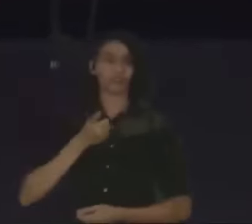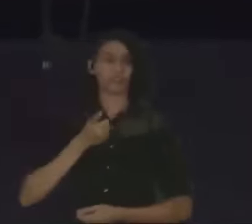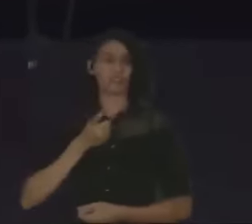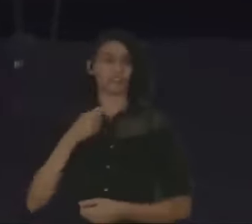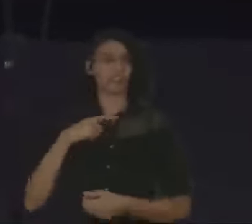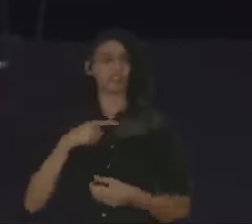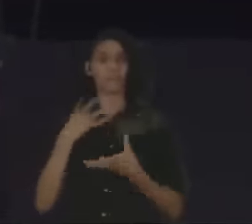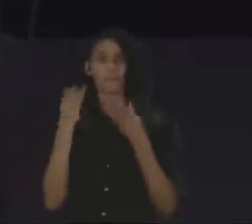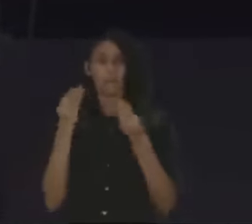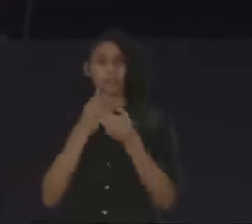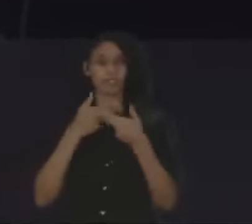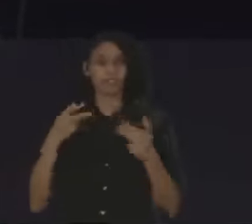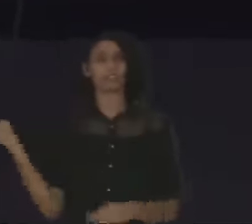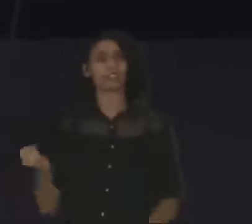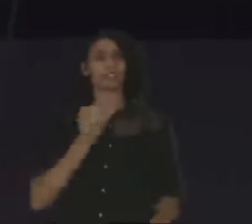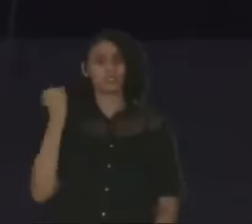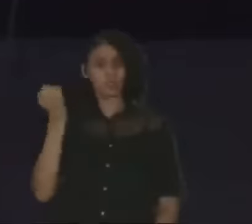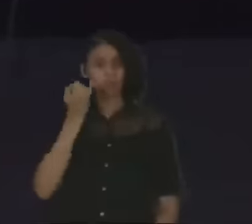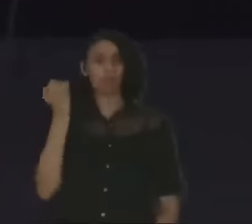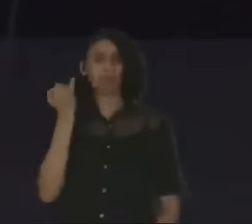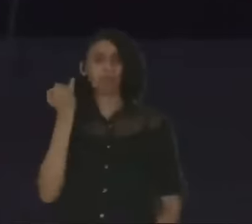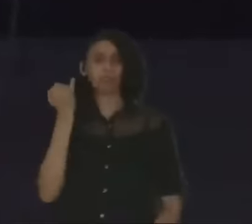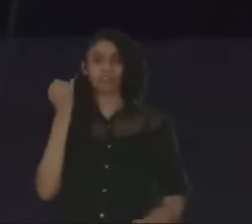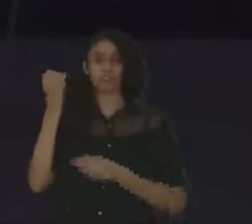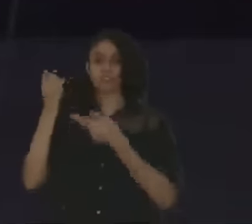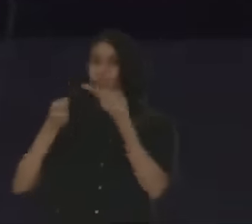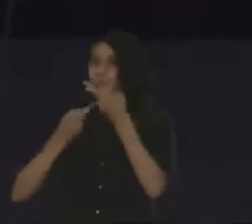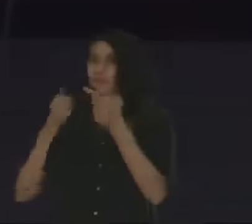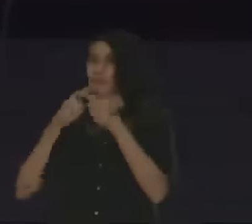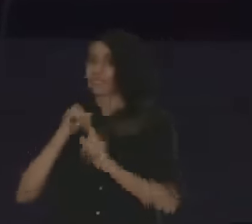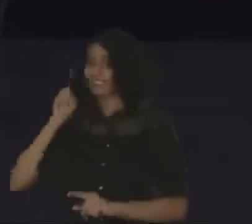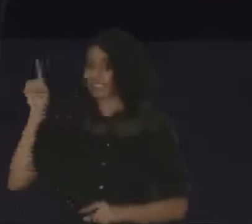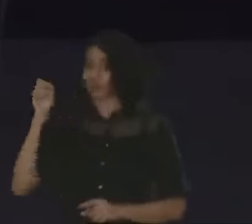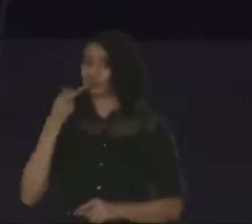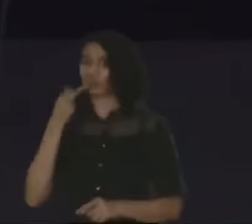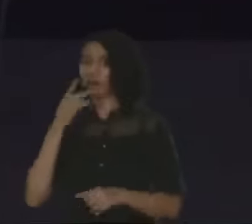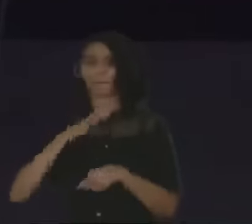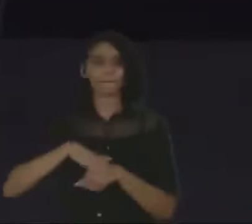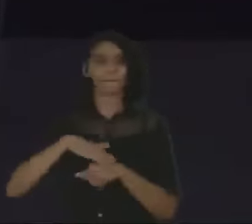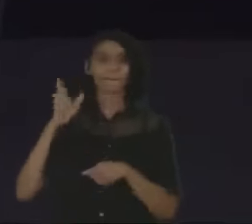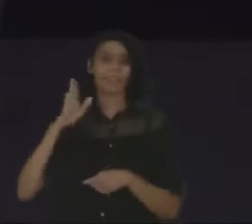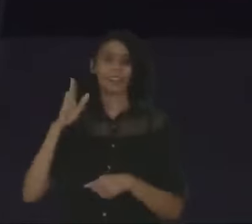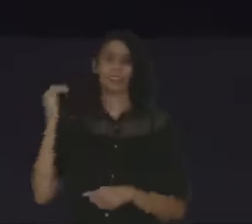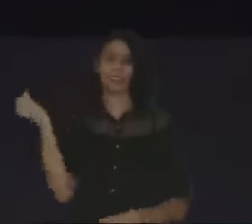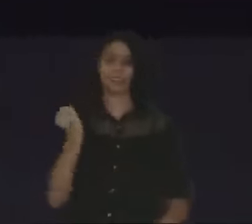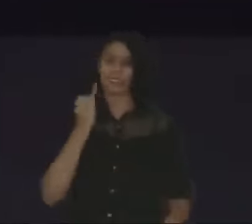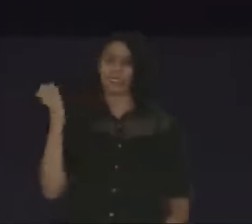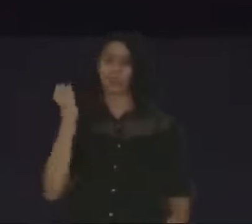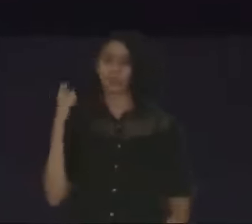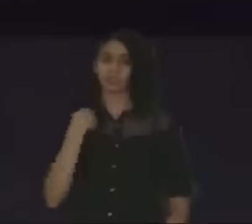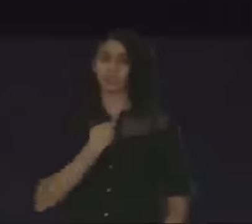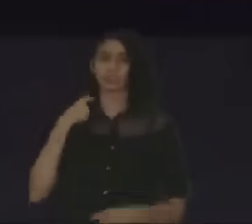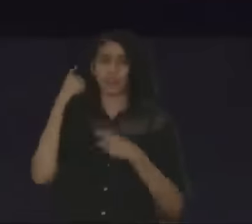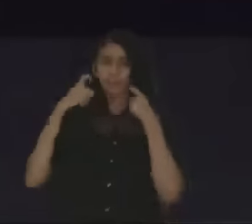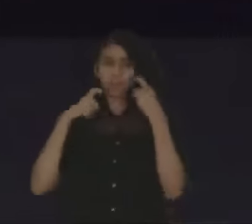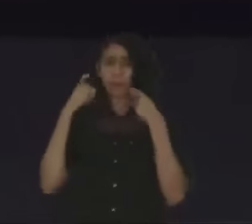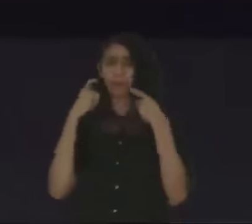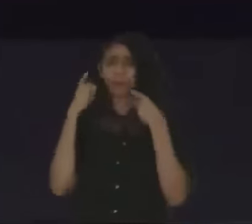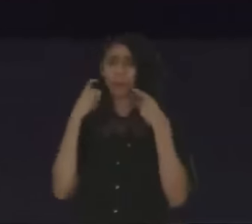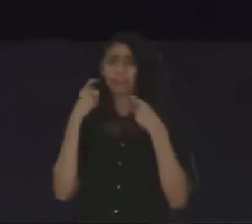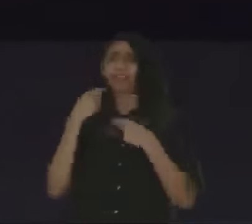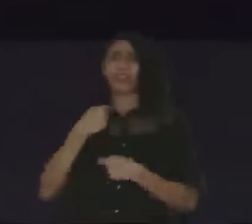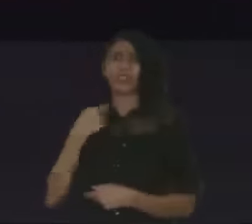importantes para falar com Deus mas as coisas que Deus tem para falar com a gente são muito mais importantes e às vezes a gente tá tão preocupado em fala todas as coisas que vê